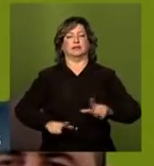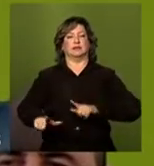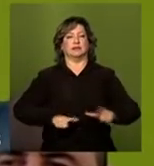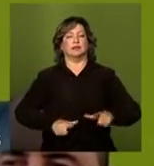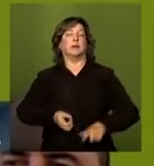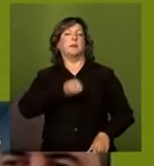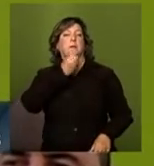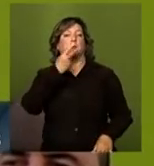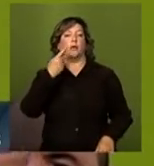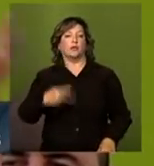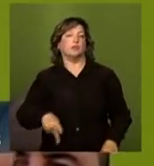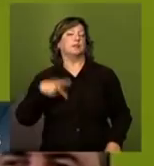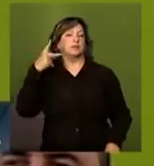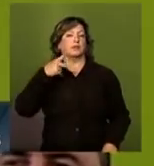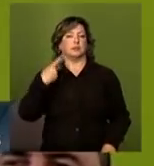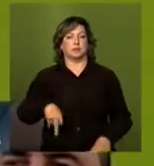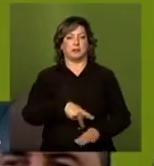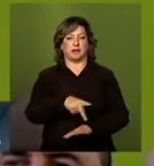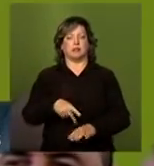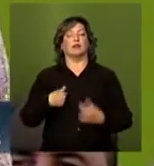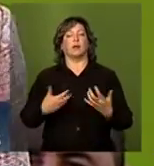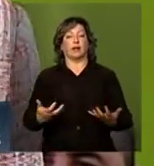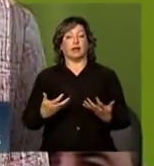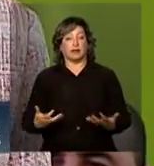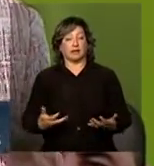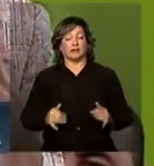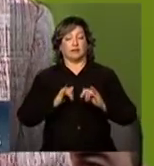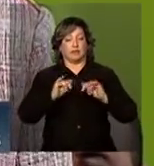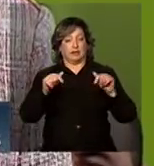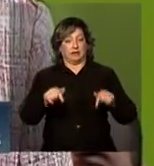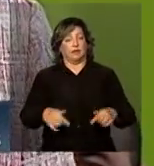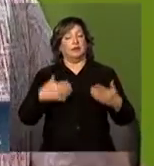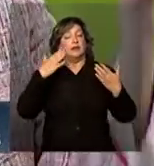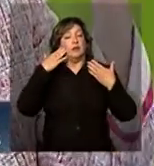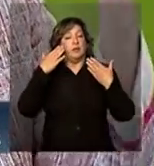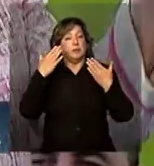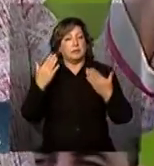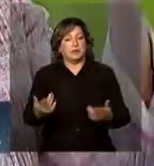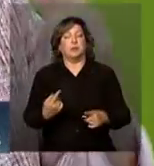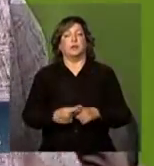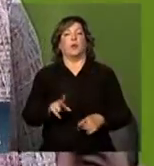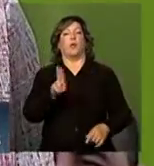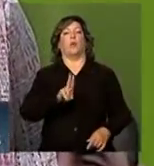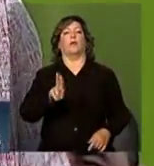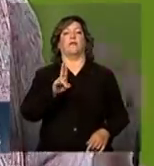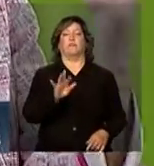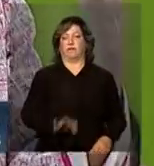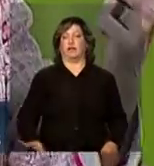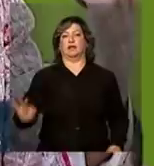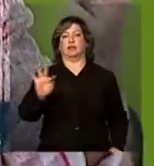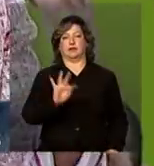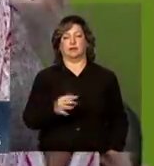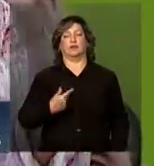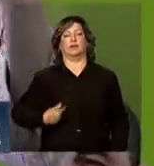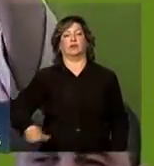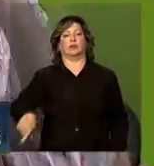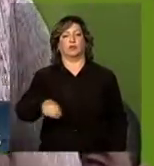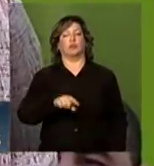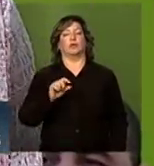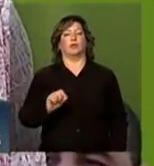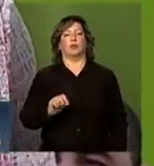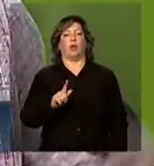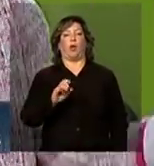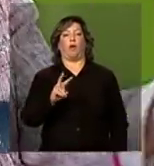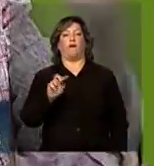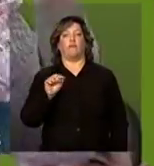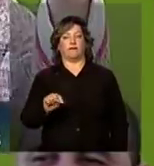eficiente esse país e eu quero deixar aqui o nosso agradecimento pela Universidade Federal do nossa nossa Governador